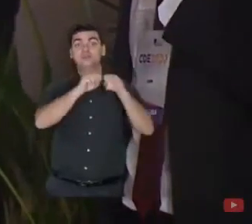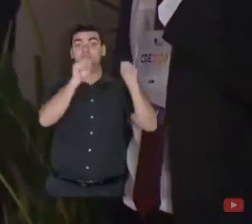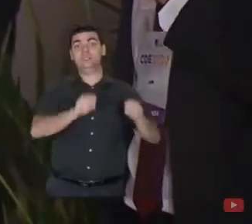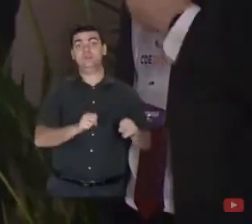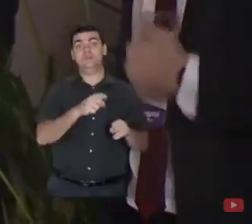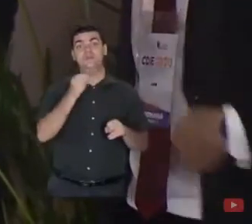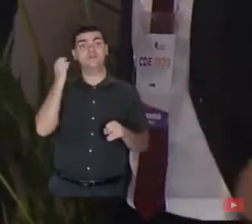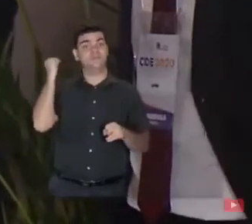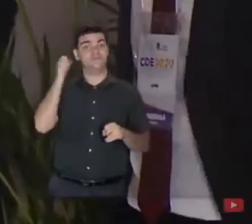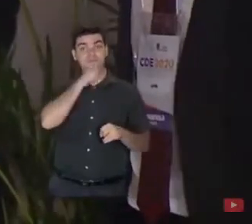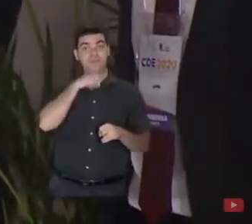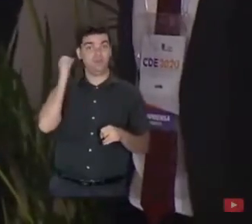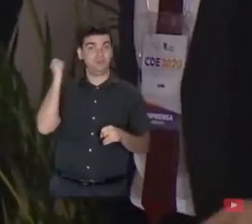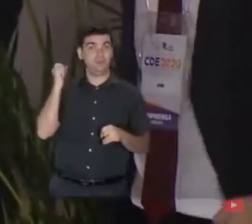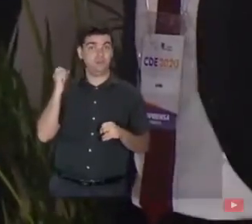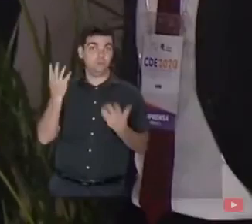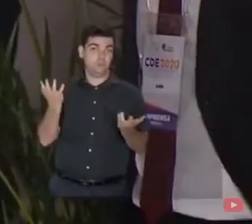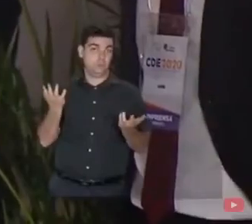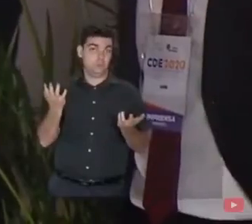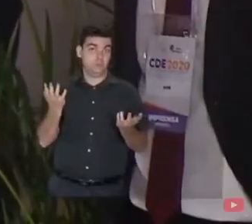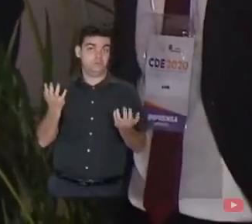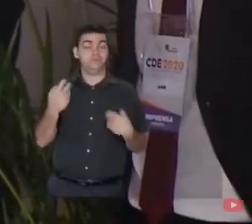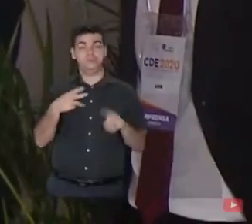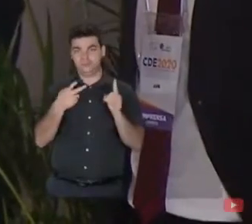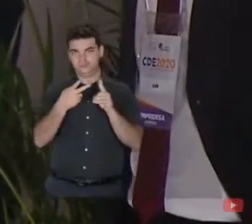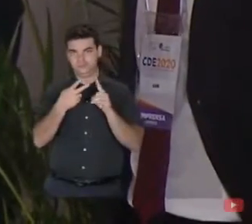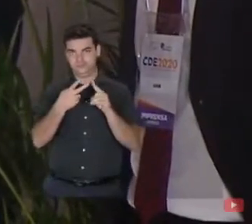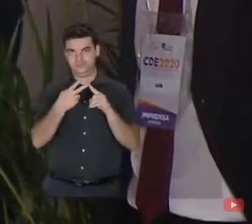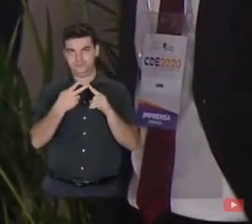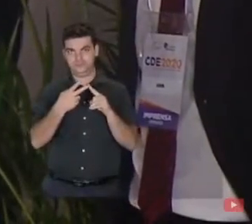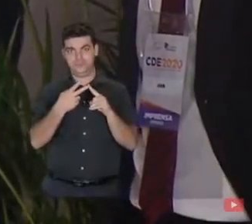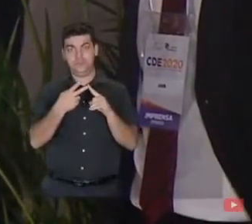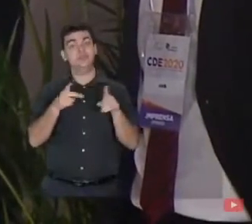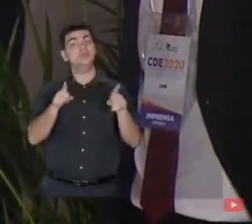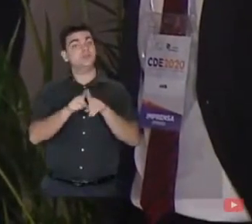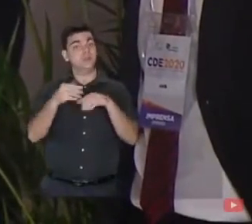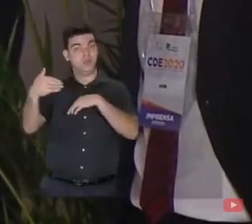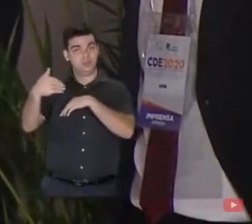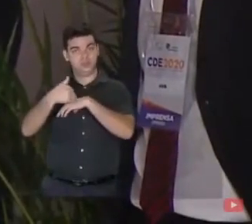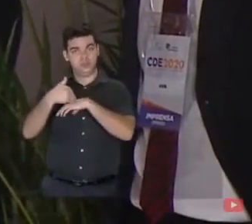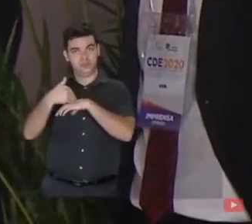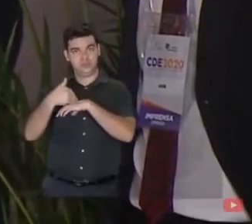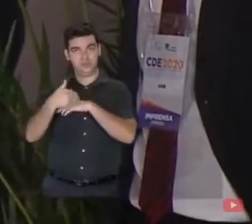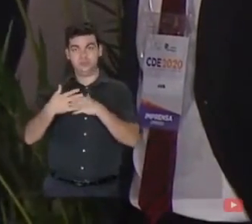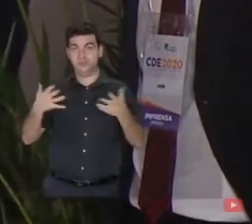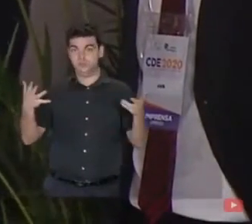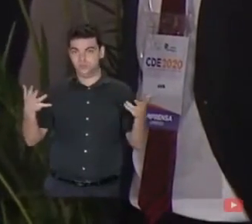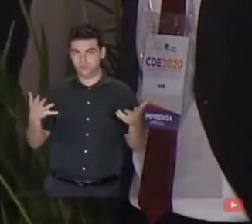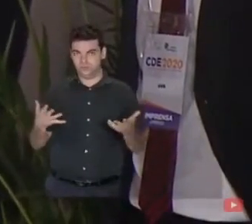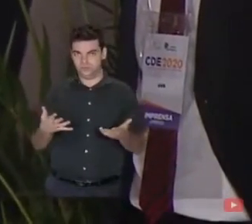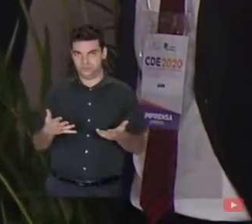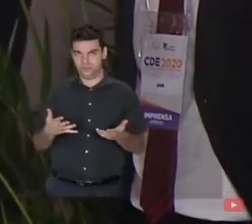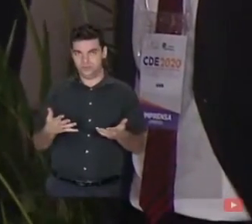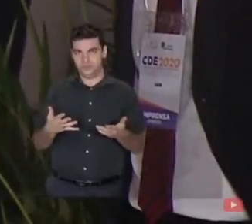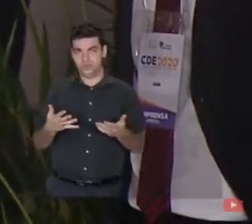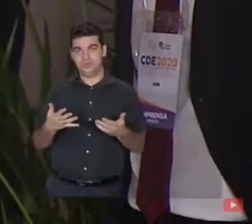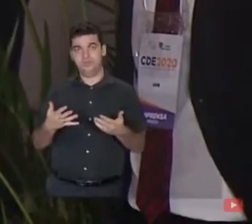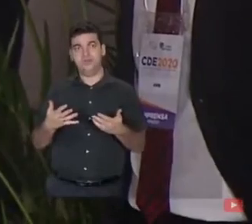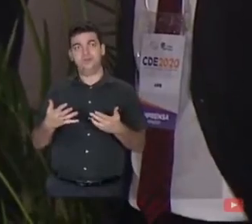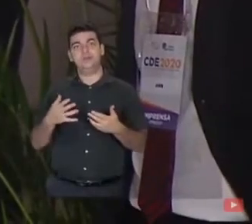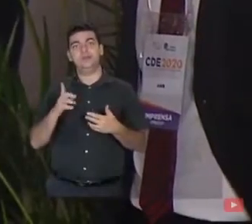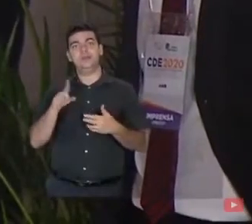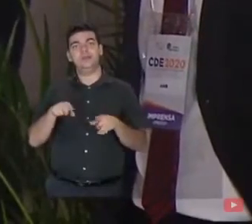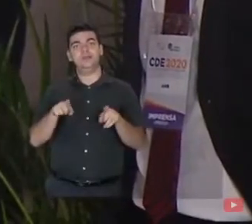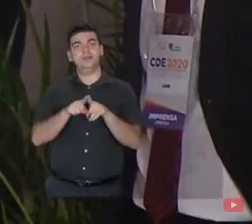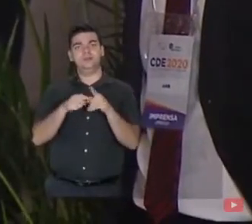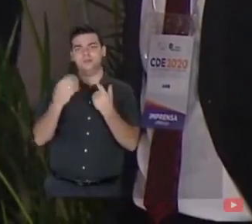forma que era anteriormente? Eu gostaria de saber se esse ataque ocorrido hoje também é